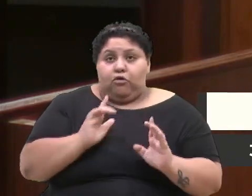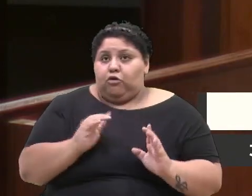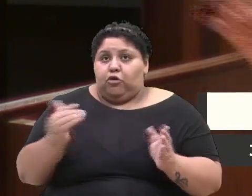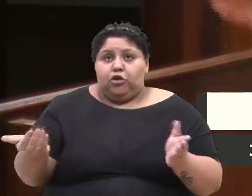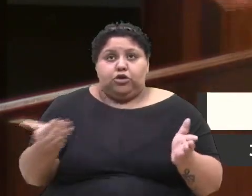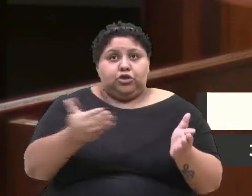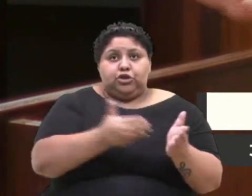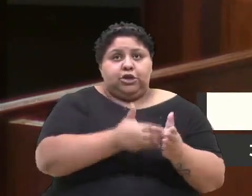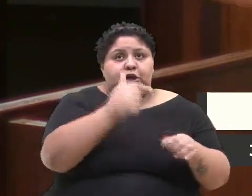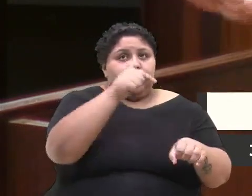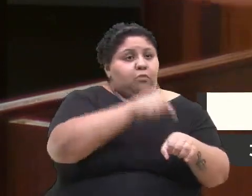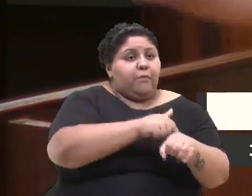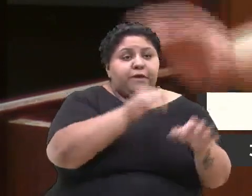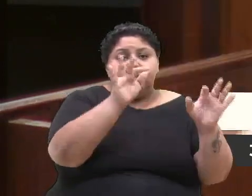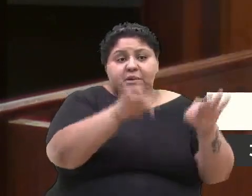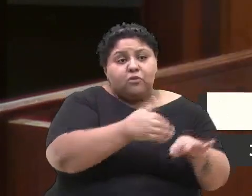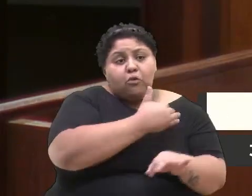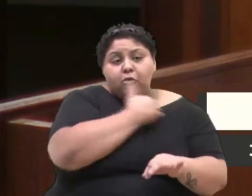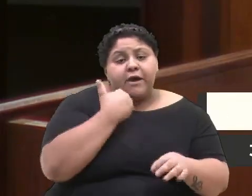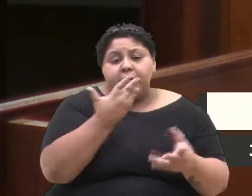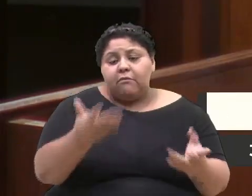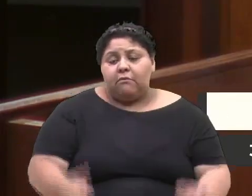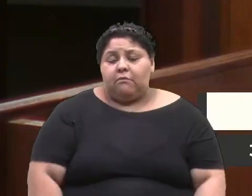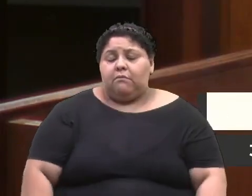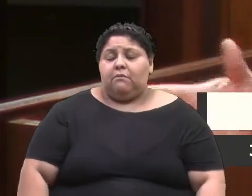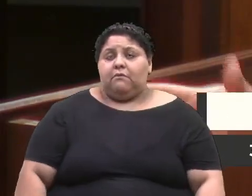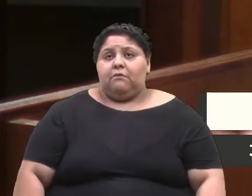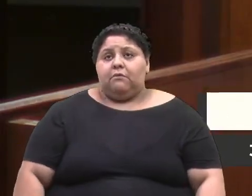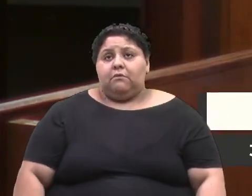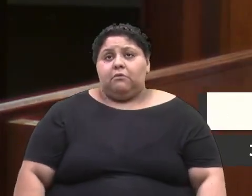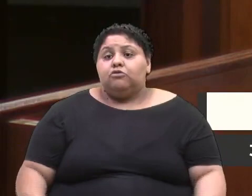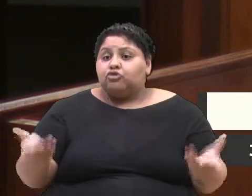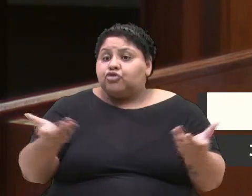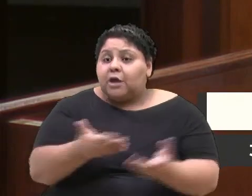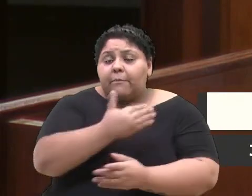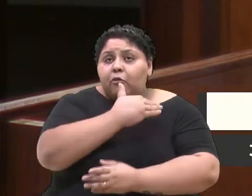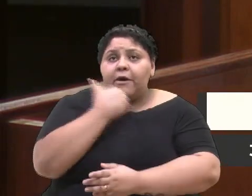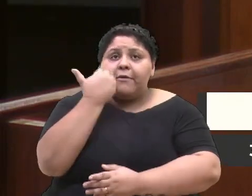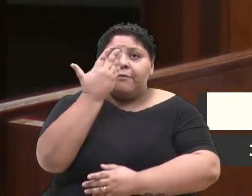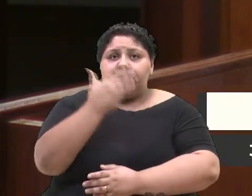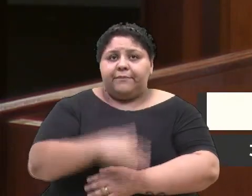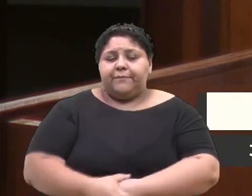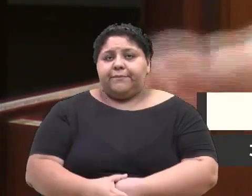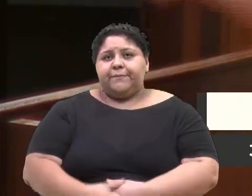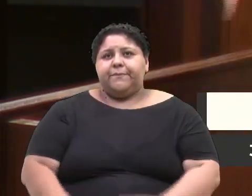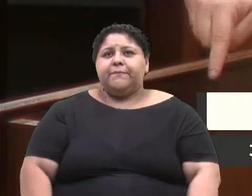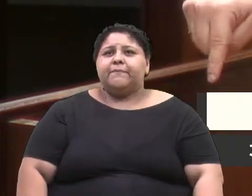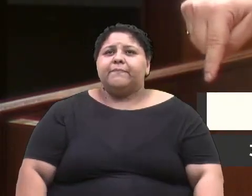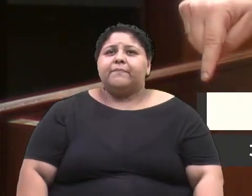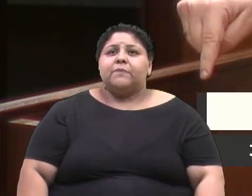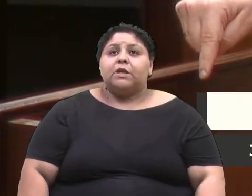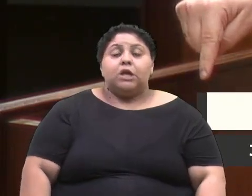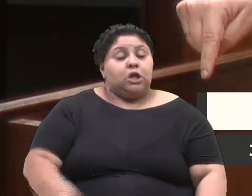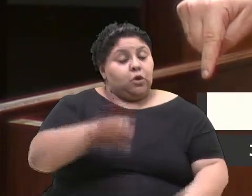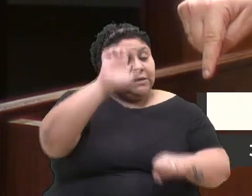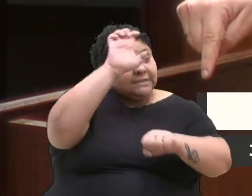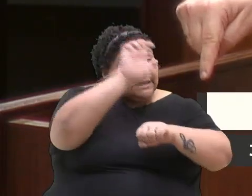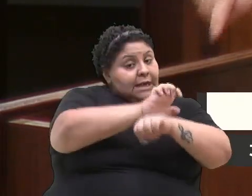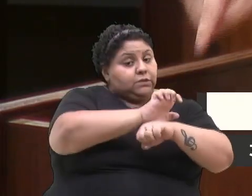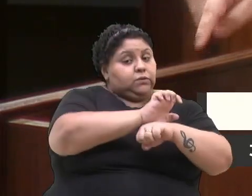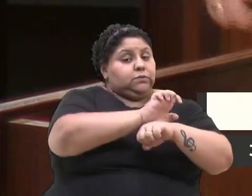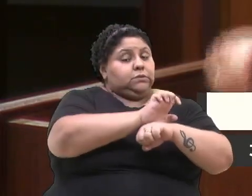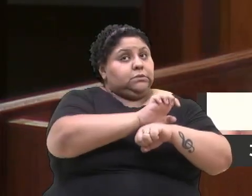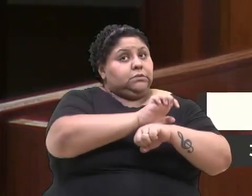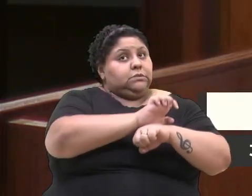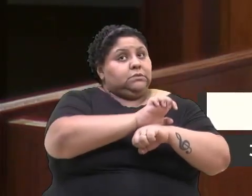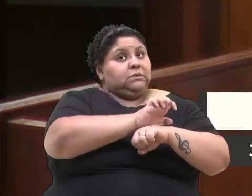no momento, já terminou, ela já morreu. Já morreu. E o Estado